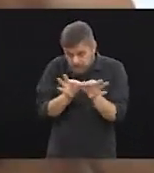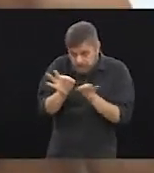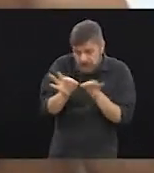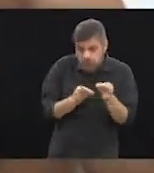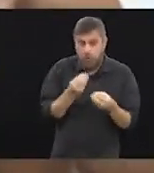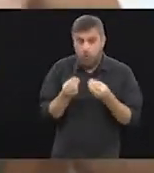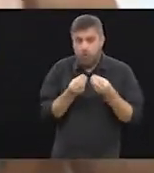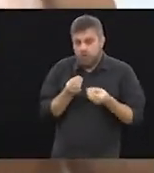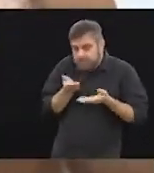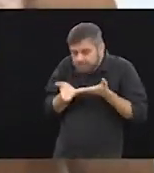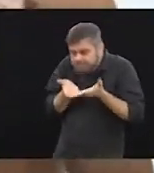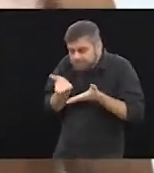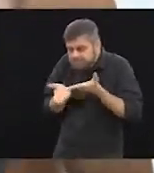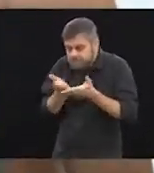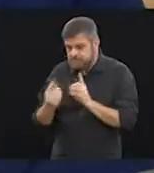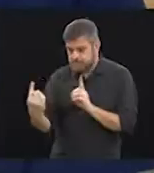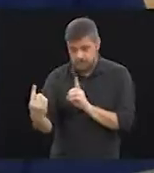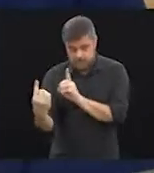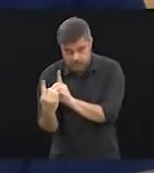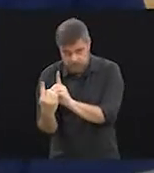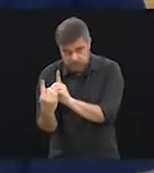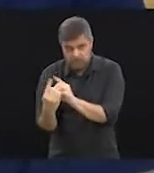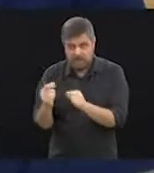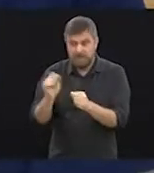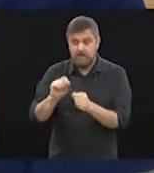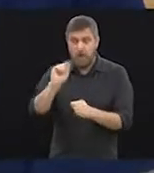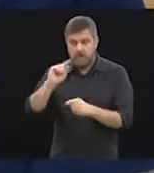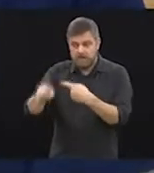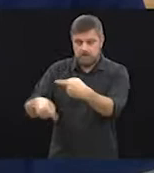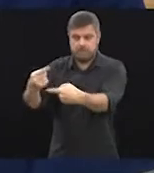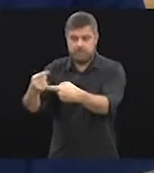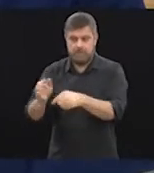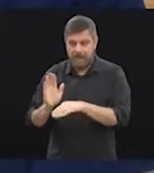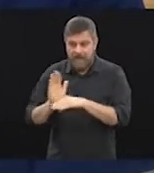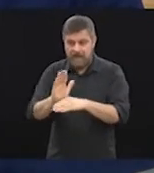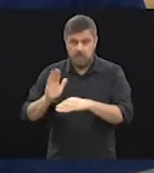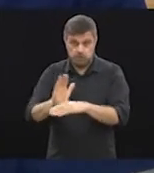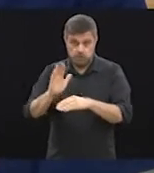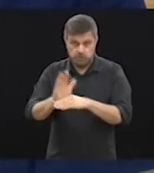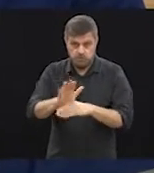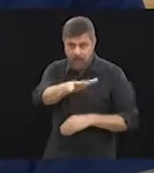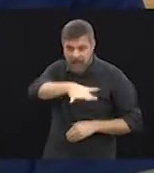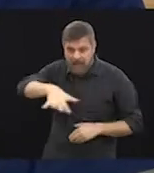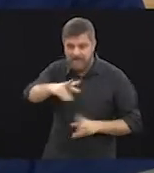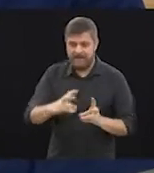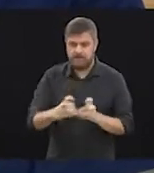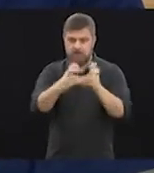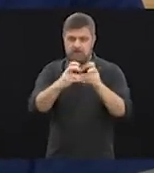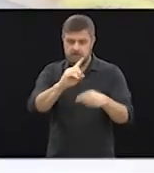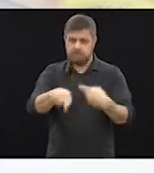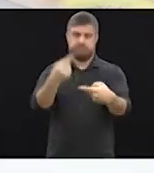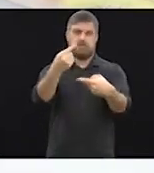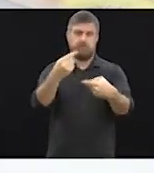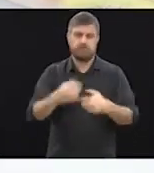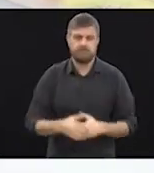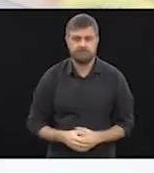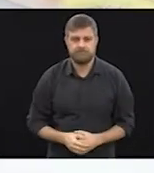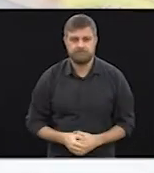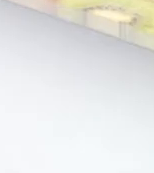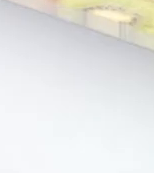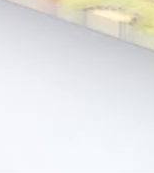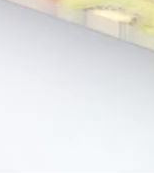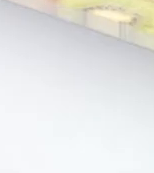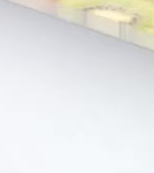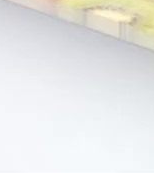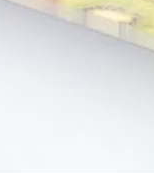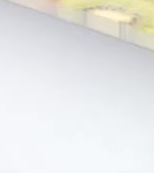os planos terapêuticos, não é? Fez com que isso contribuísse para a oncologia como um todo, não é?